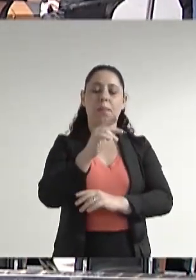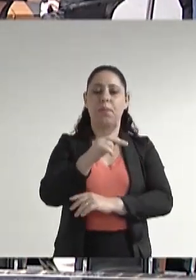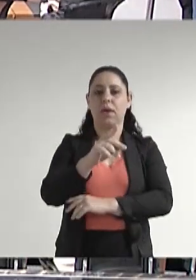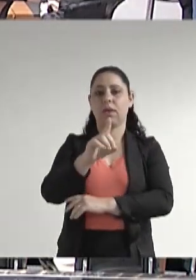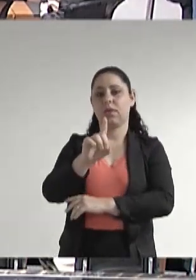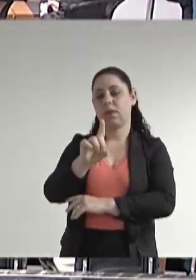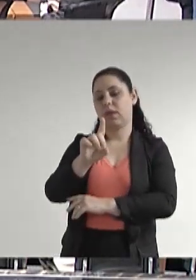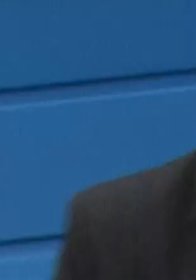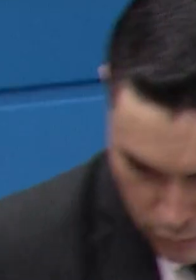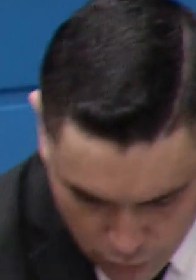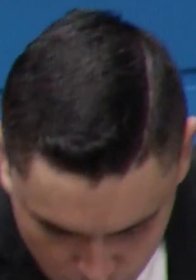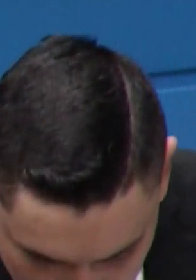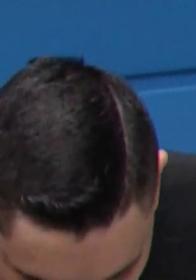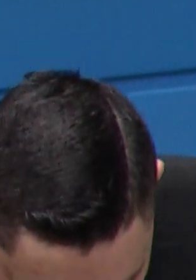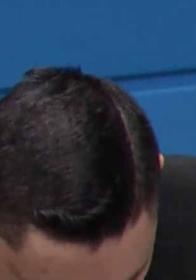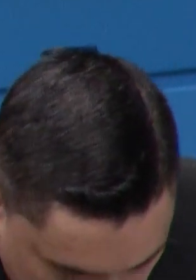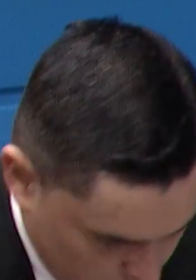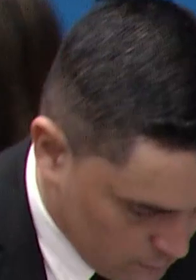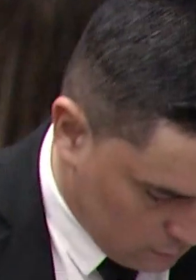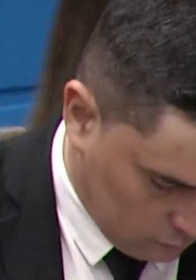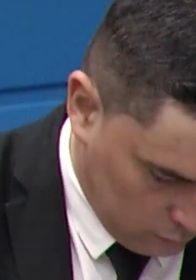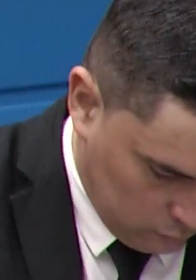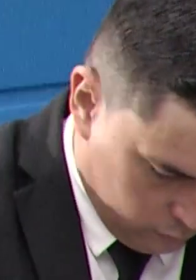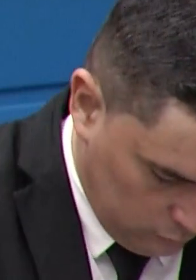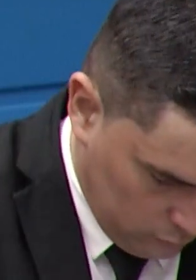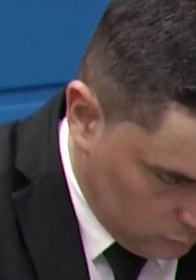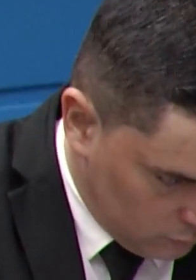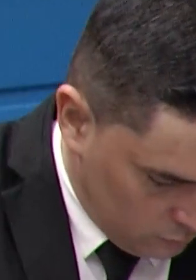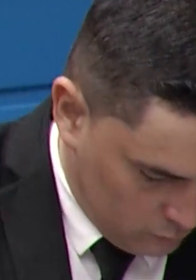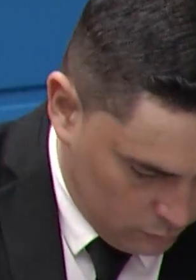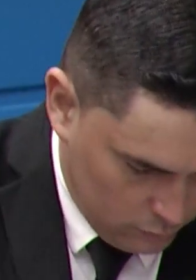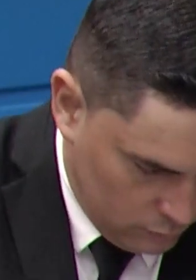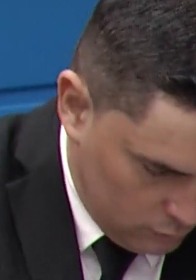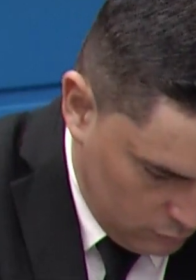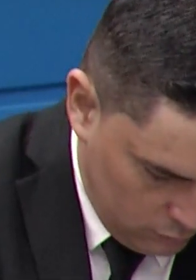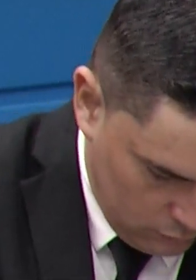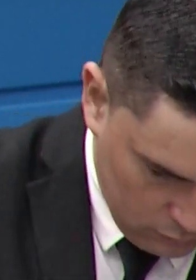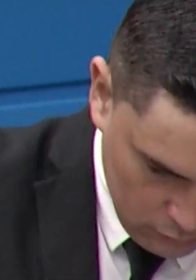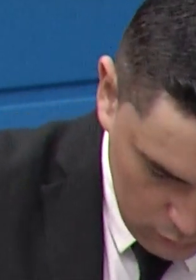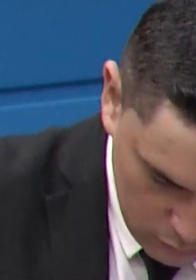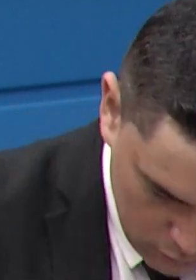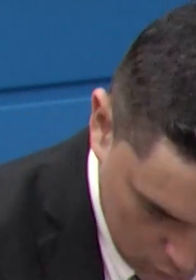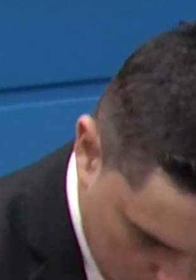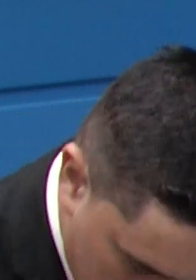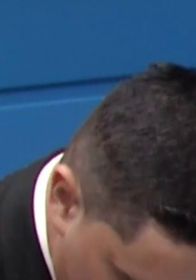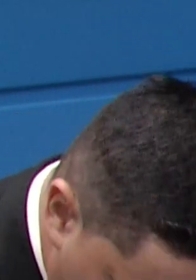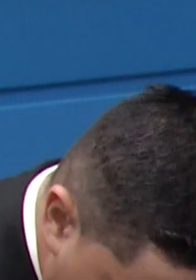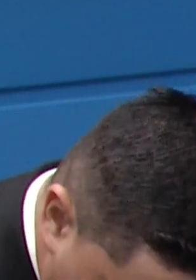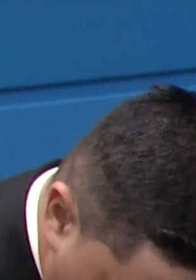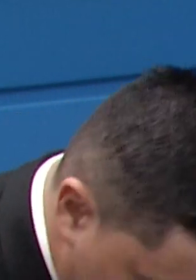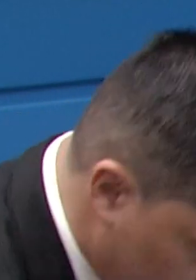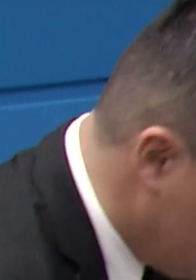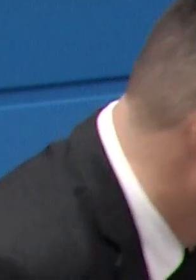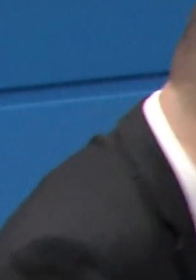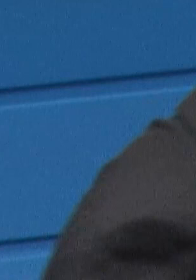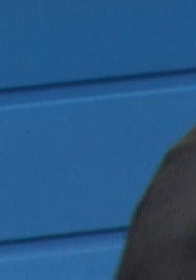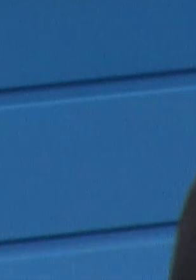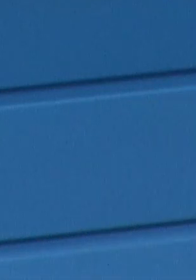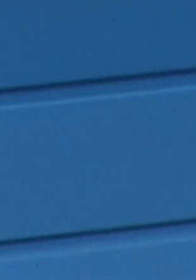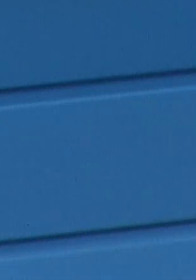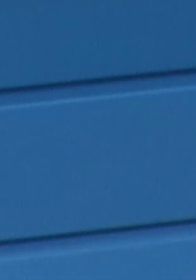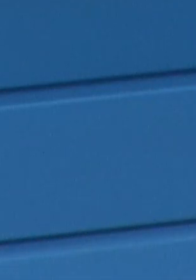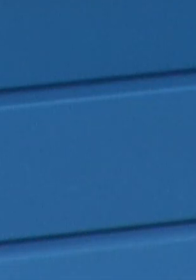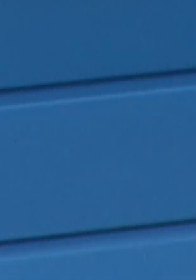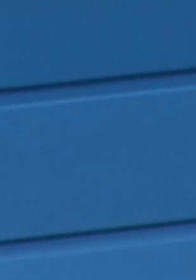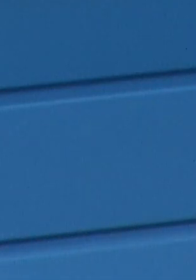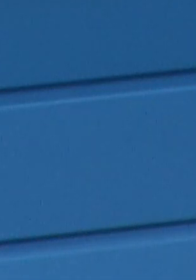causa. Quero deixar bem claro que o meu motivo de sair do PDT não é pela instituição, pelo partido, que faz